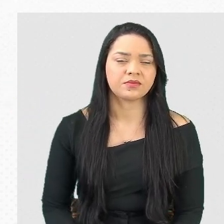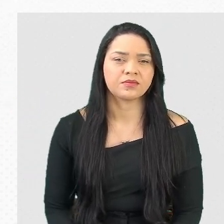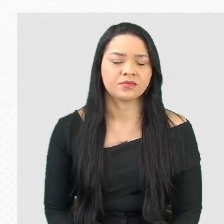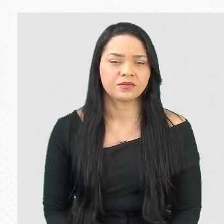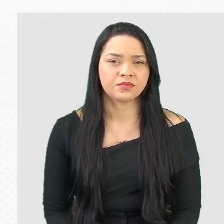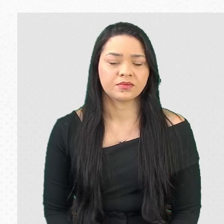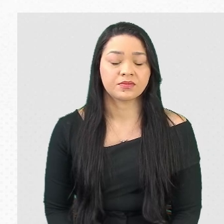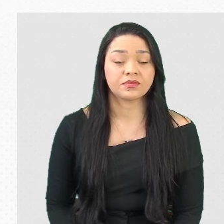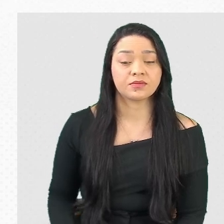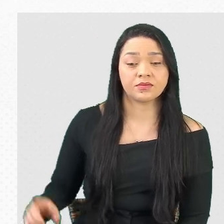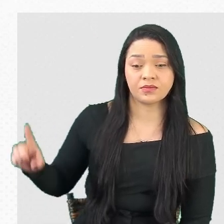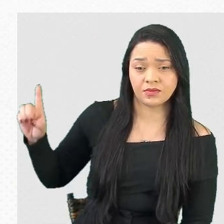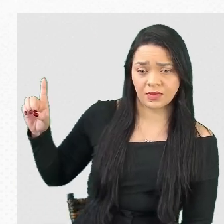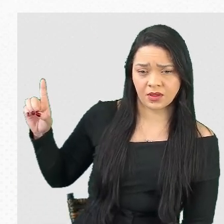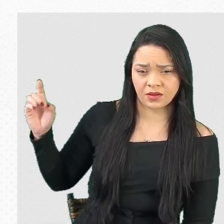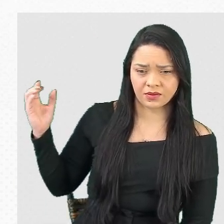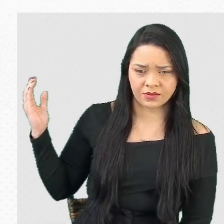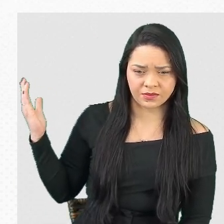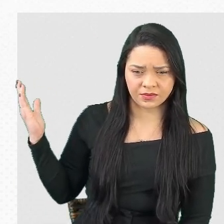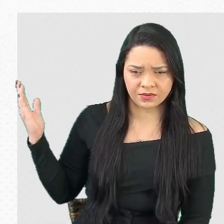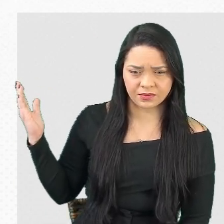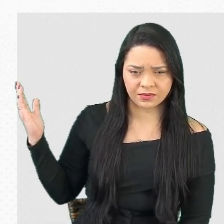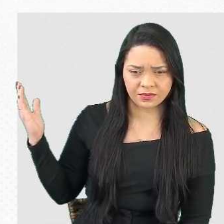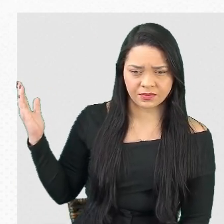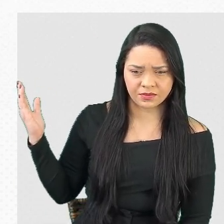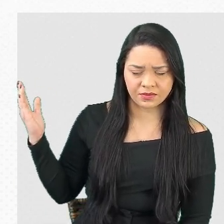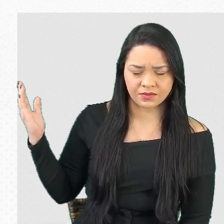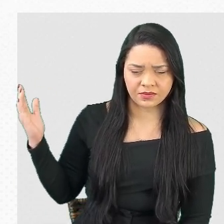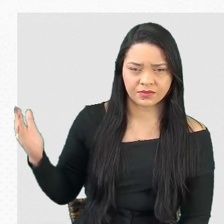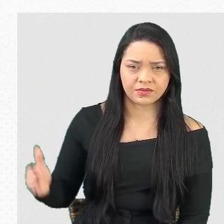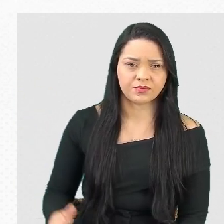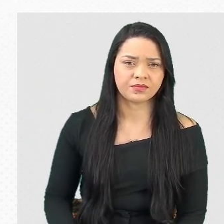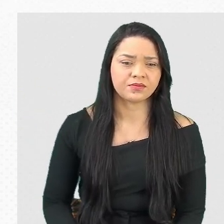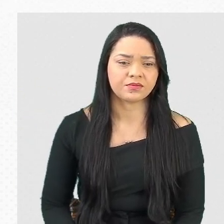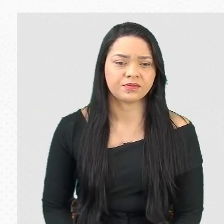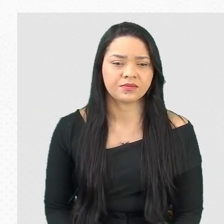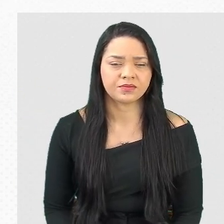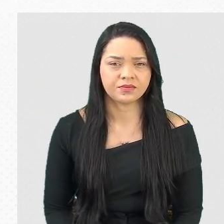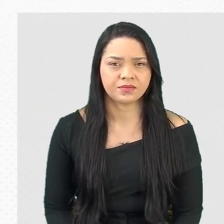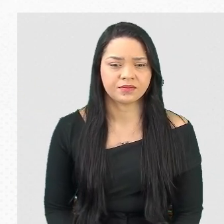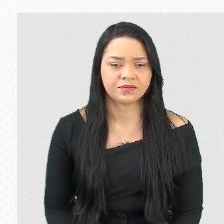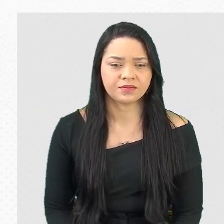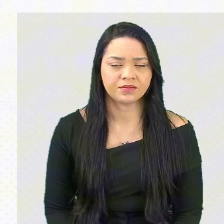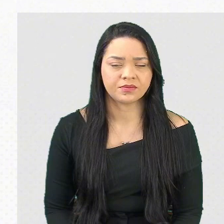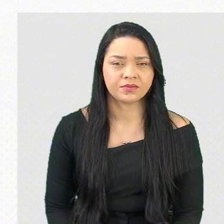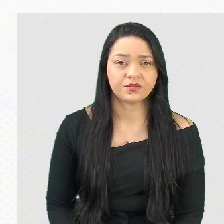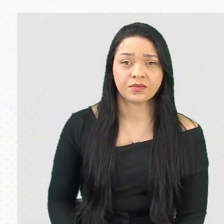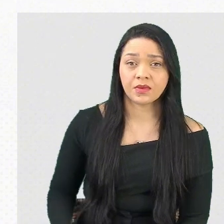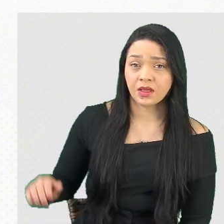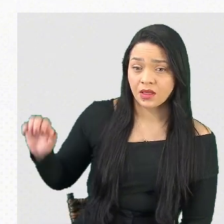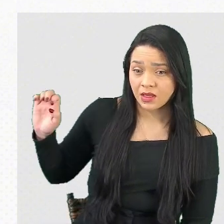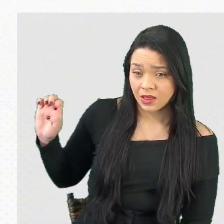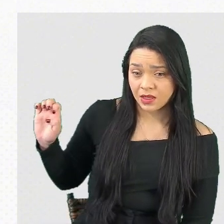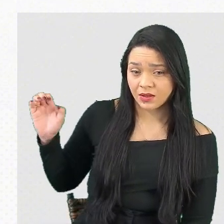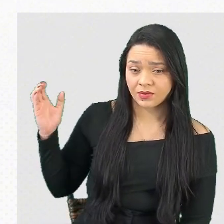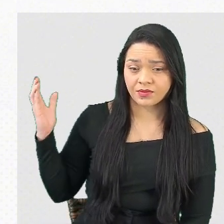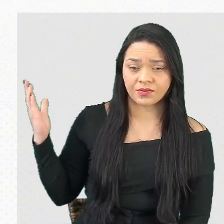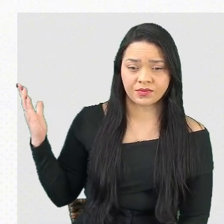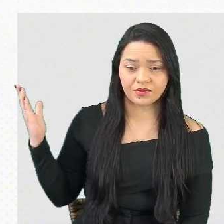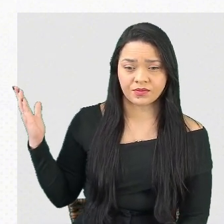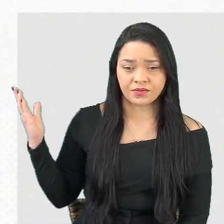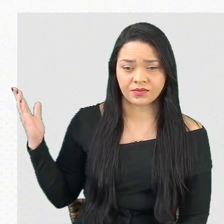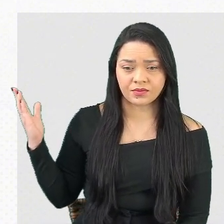não. Censurar colunistas e coibir o patrocínio editorial? Não transporta isso, gente. Integrar artistas e